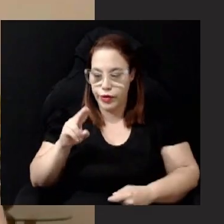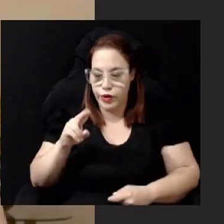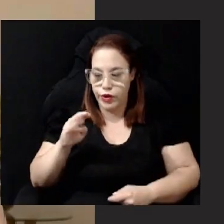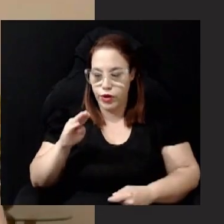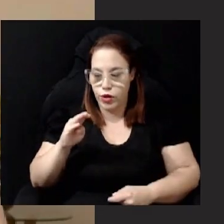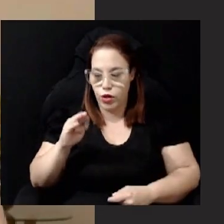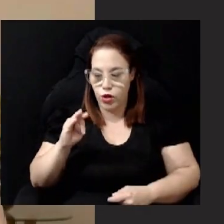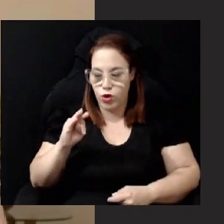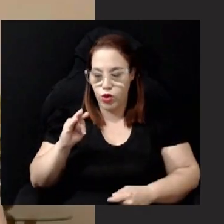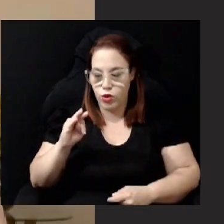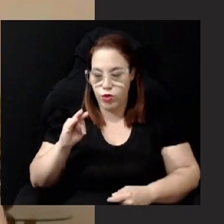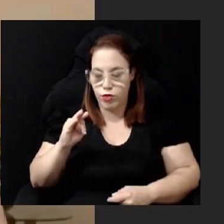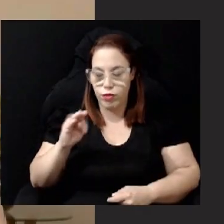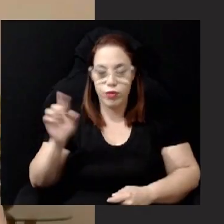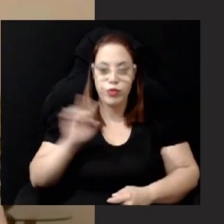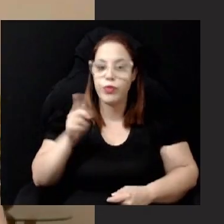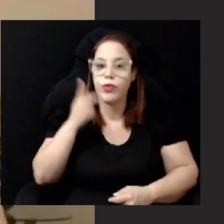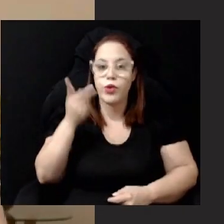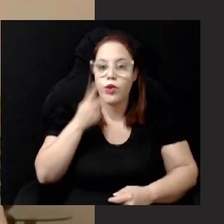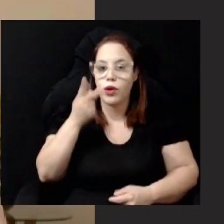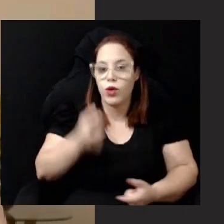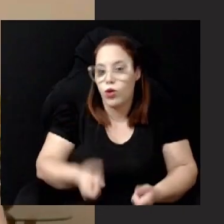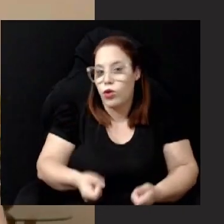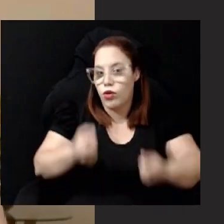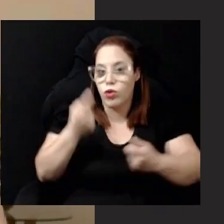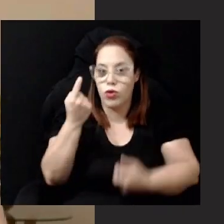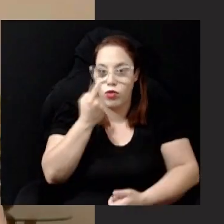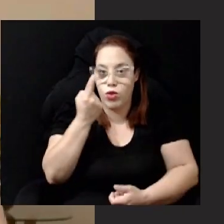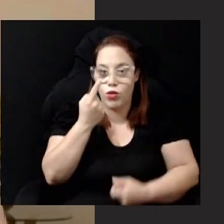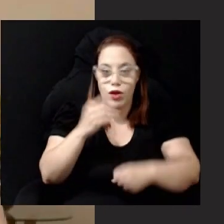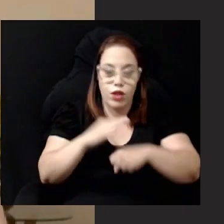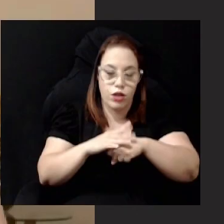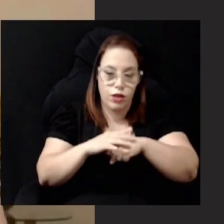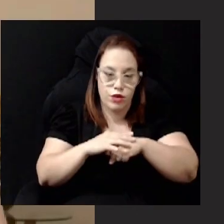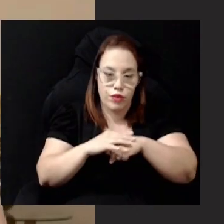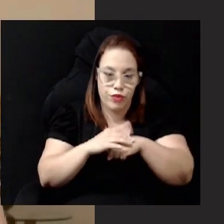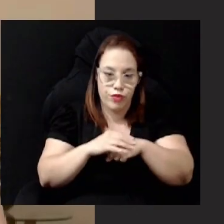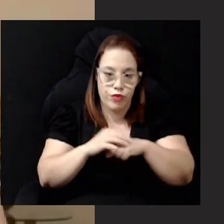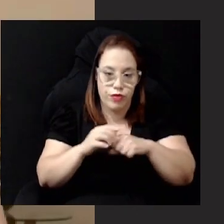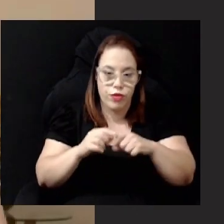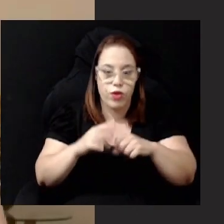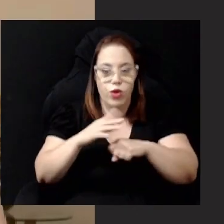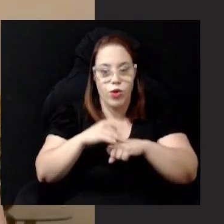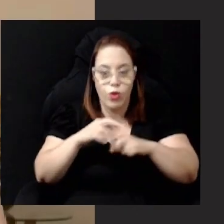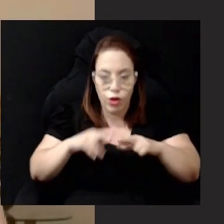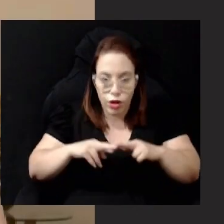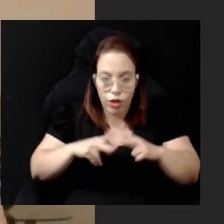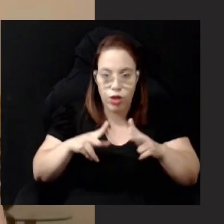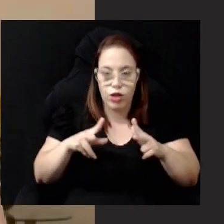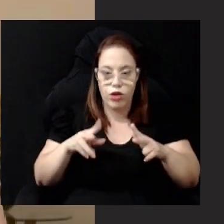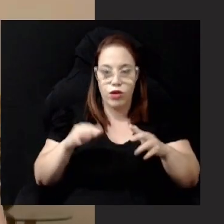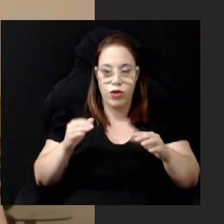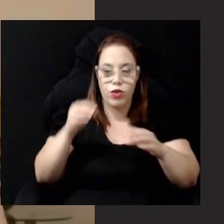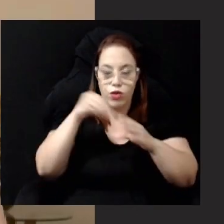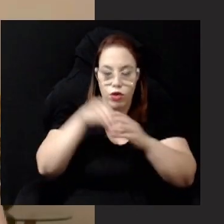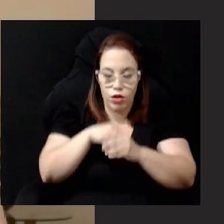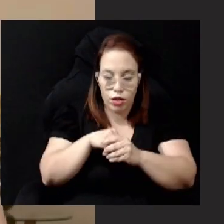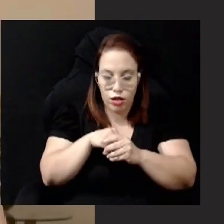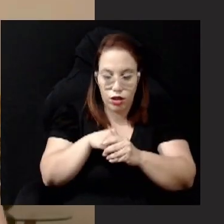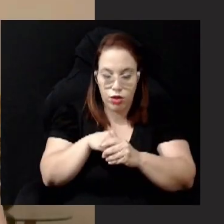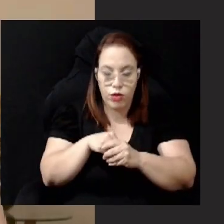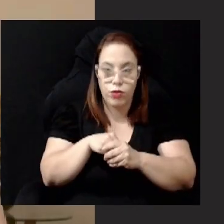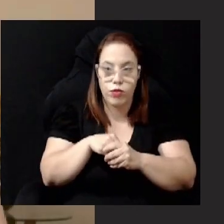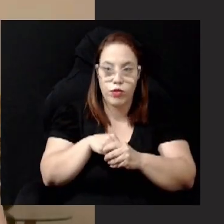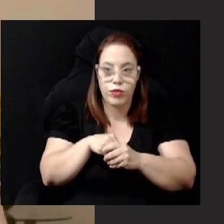sobre câncer ósseo, a gente não está falando de uma única doença, existem doenças diferentes dentro desse escopo e